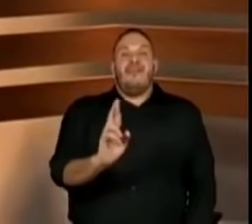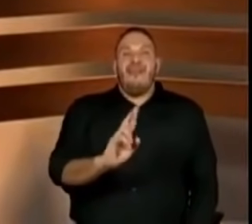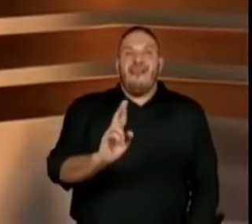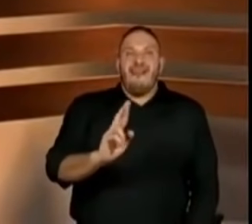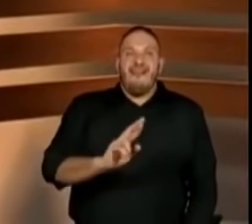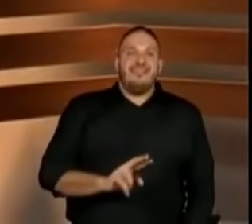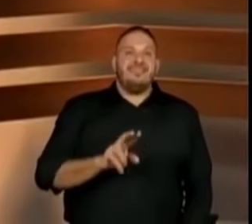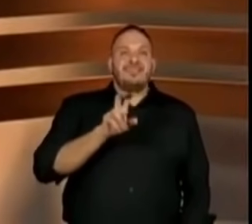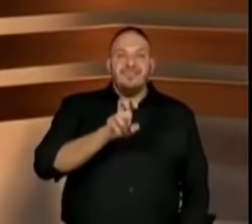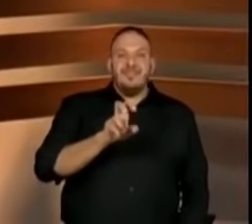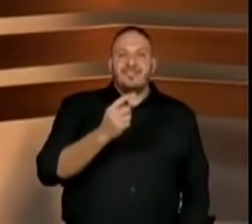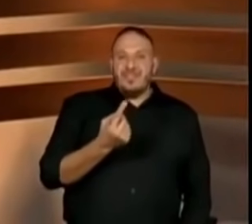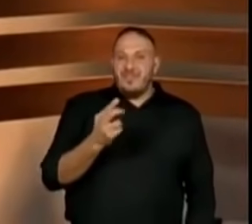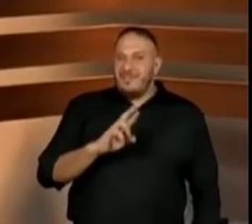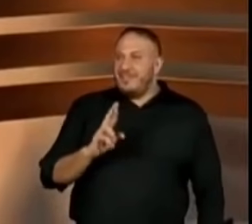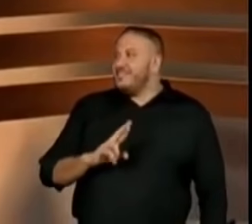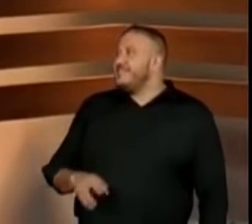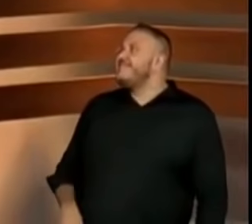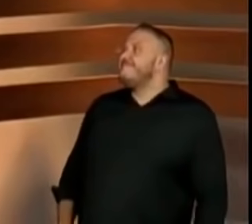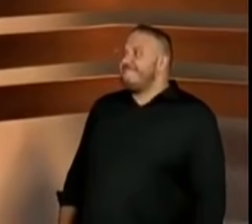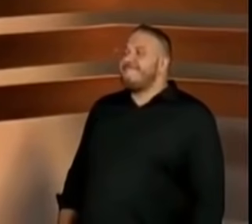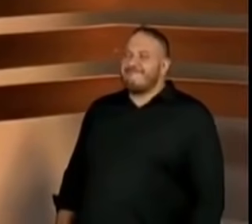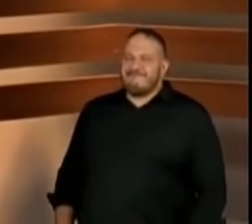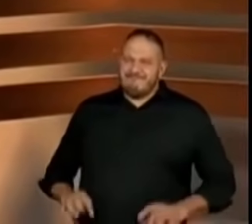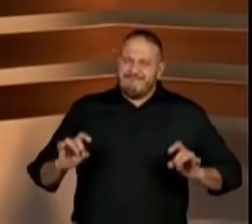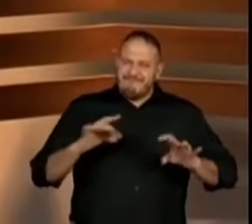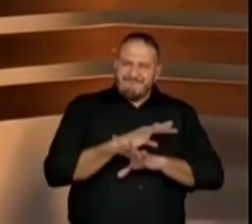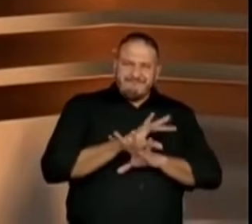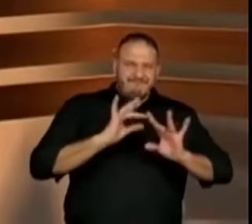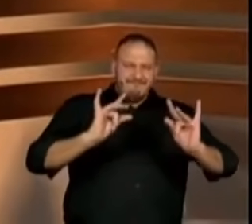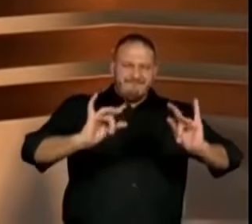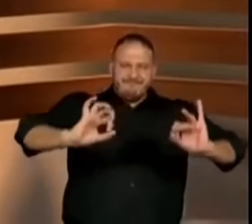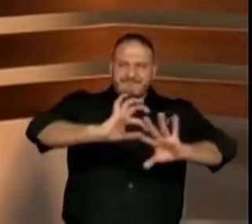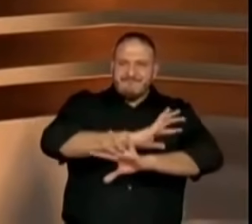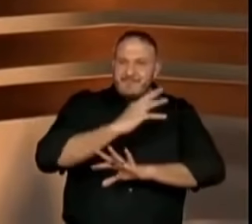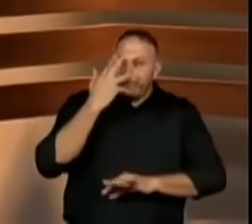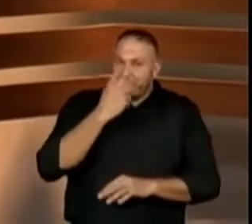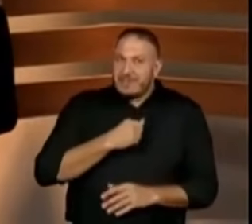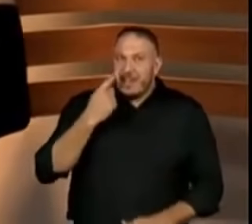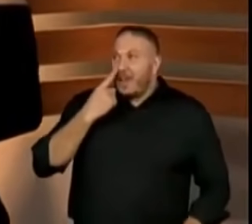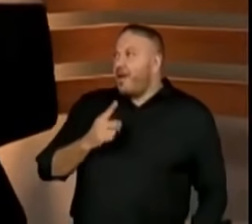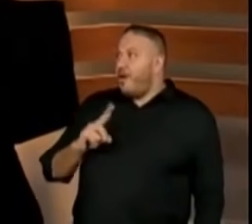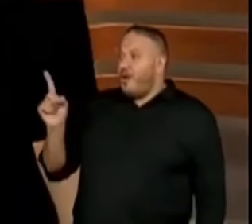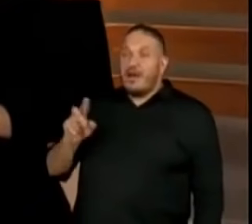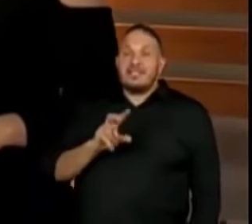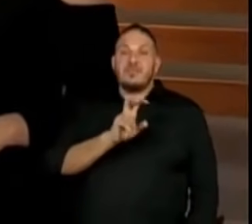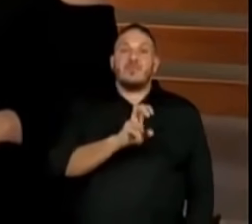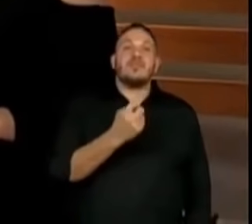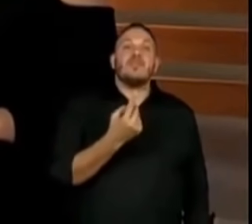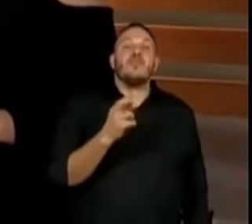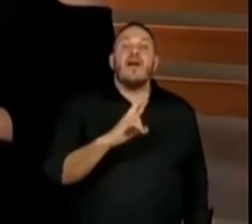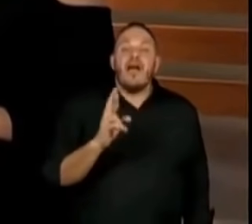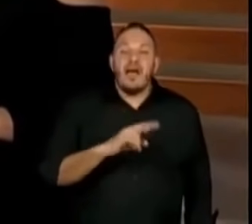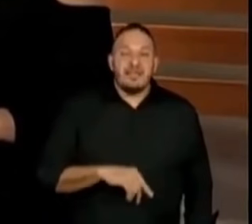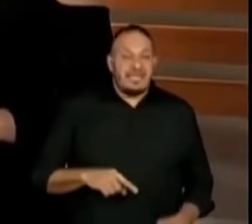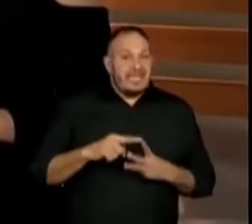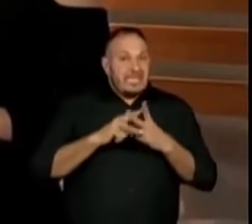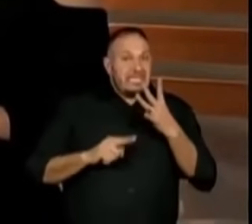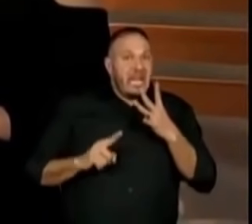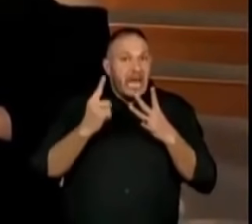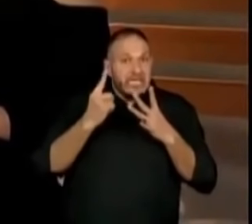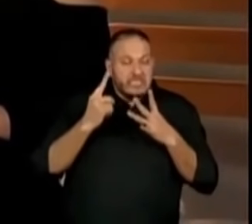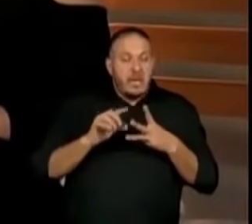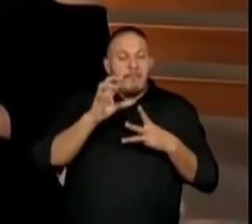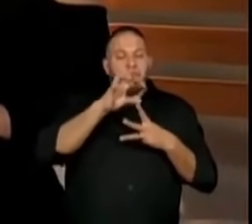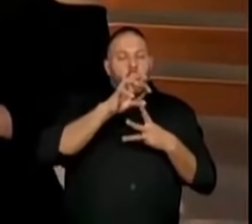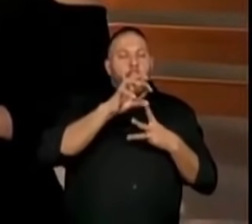lá, vamos completar isso aqui, deixar bonitão. Esse é o valor de